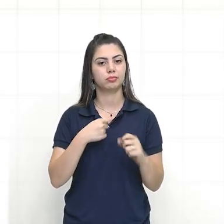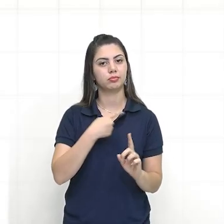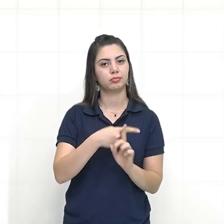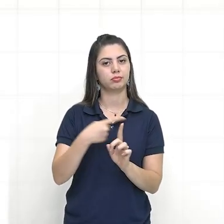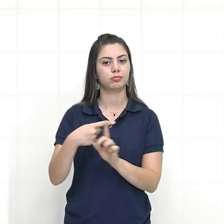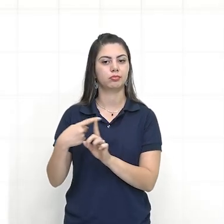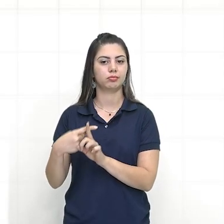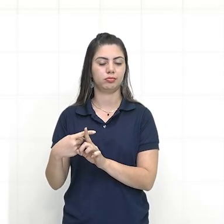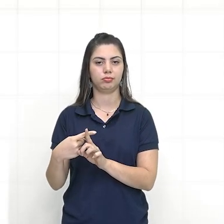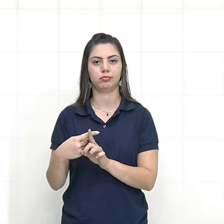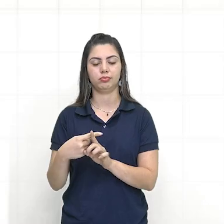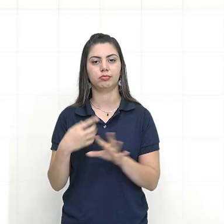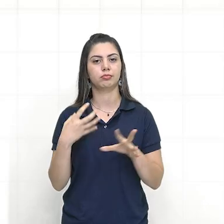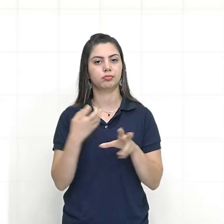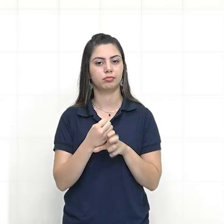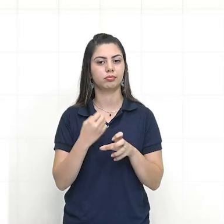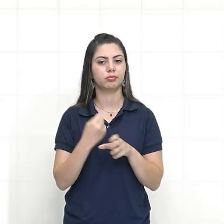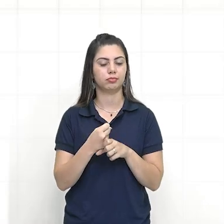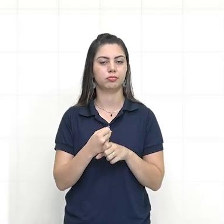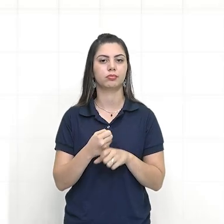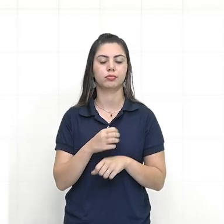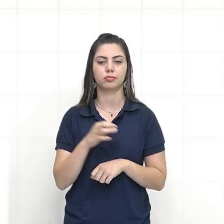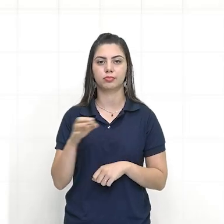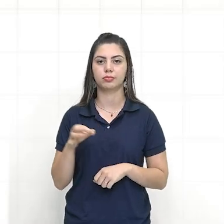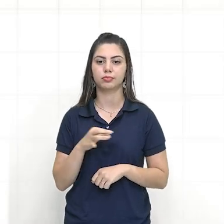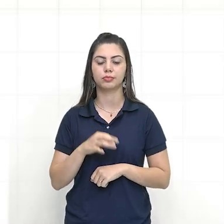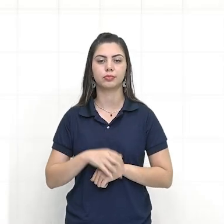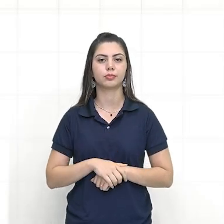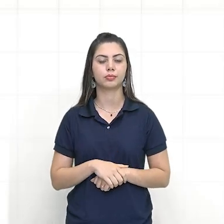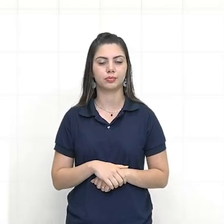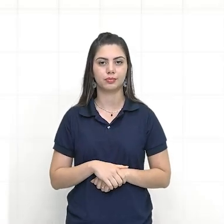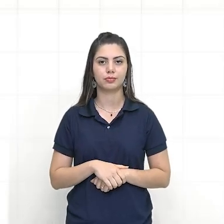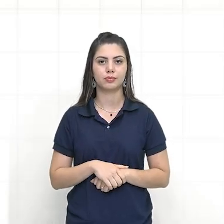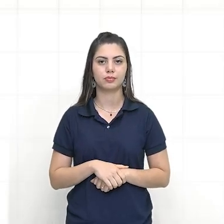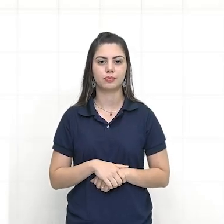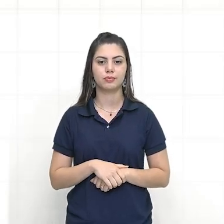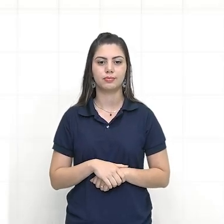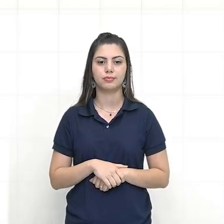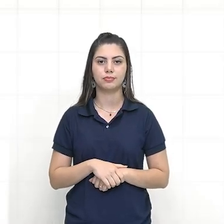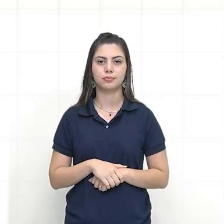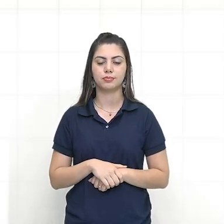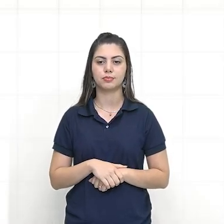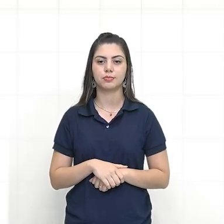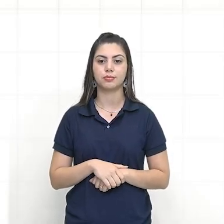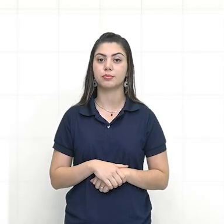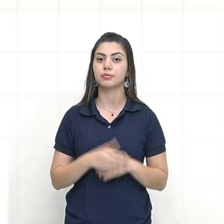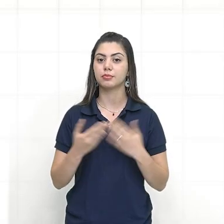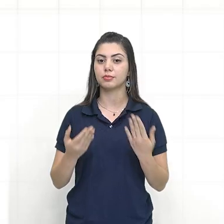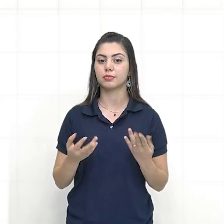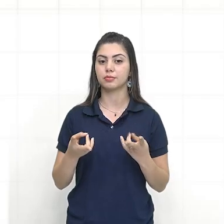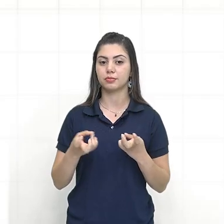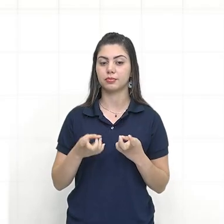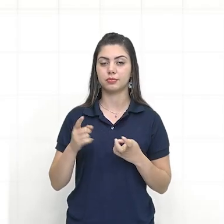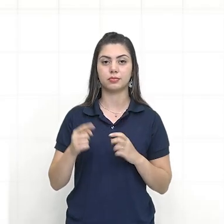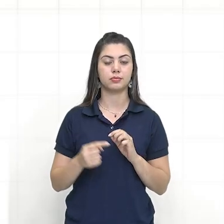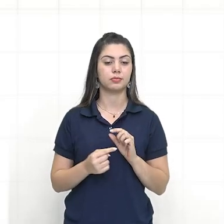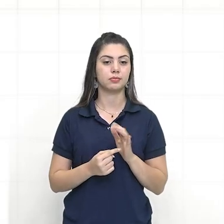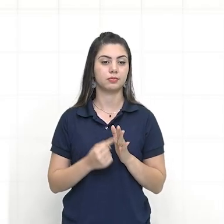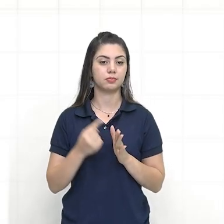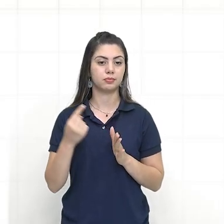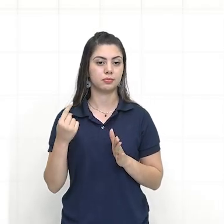foi cometido, né, no desenvolver da coleta de dados. Esse daqui, pessoal, é o primeiro passo,